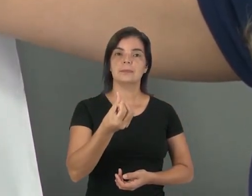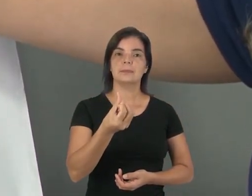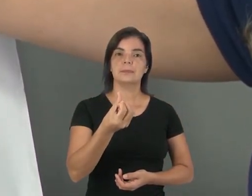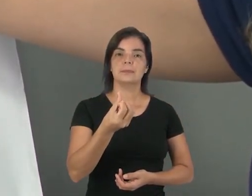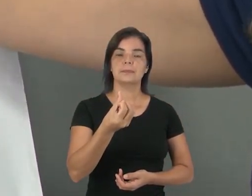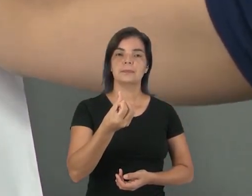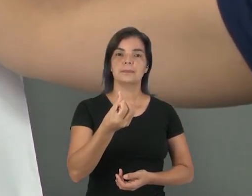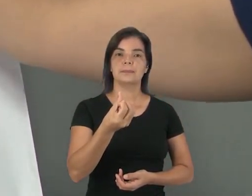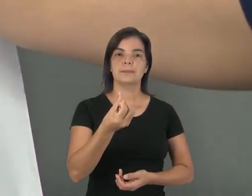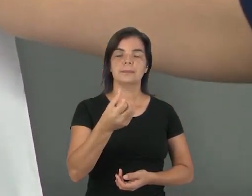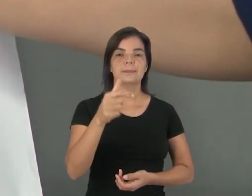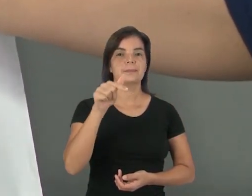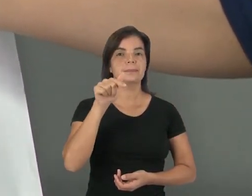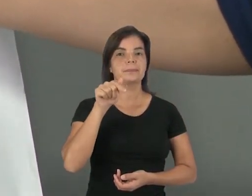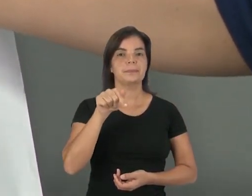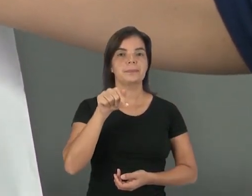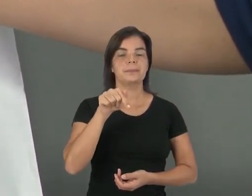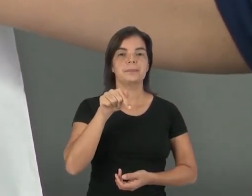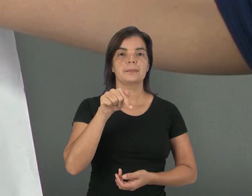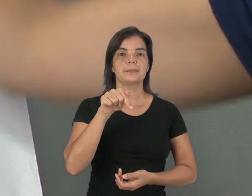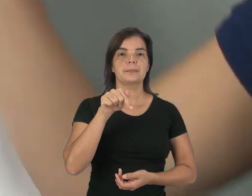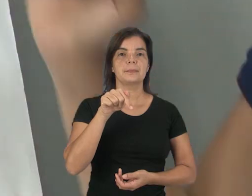6, 7,